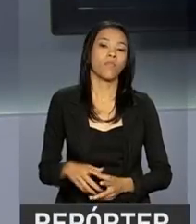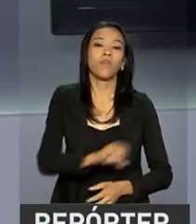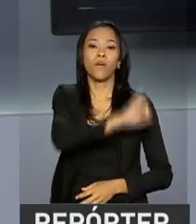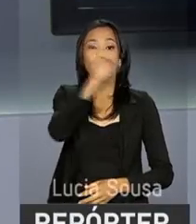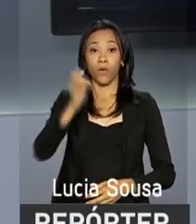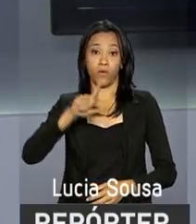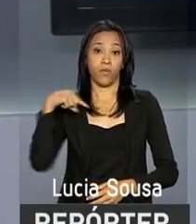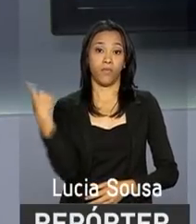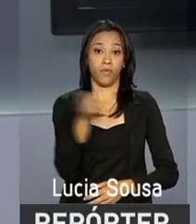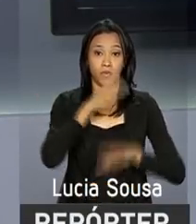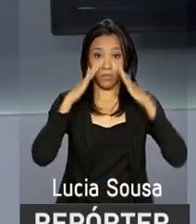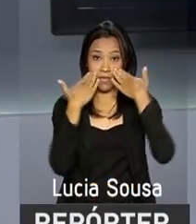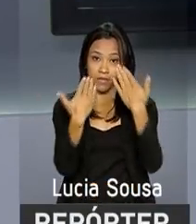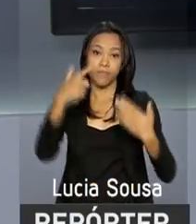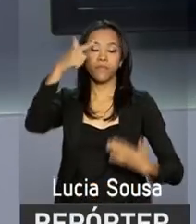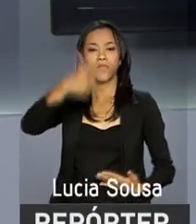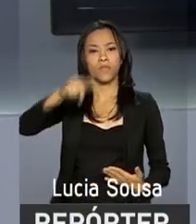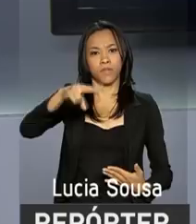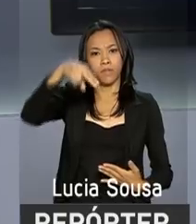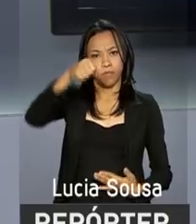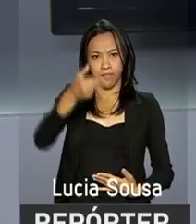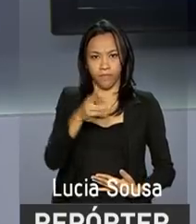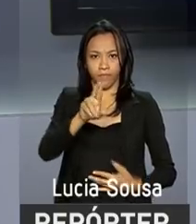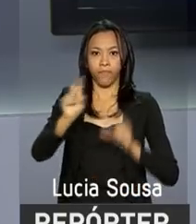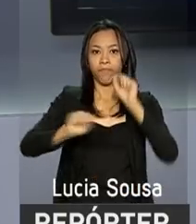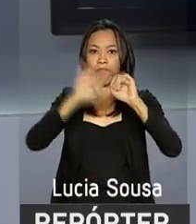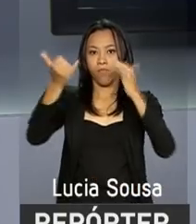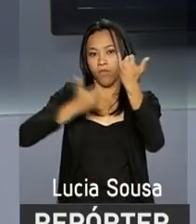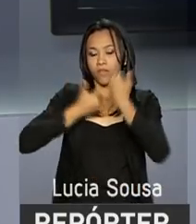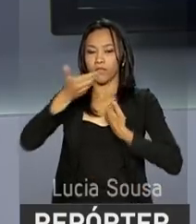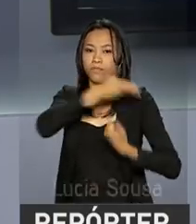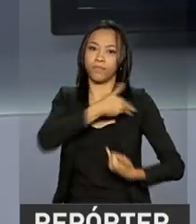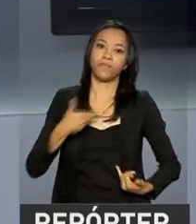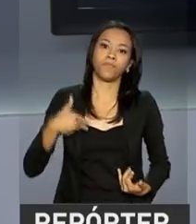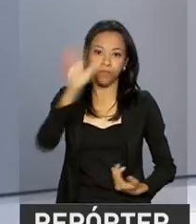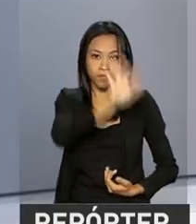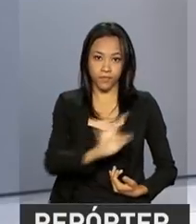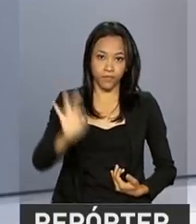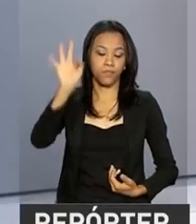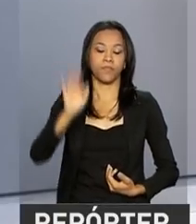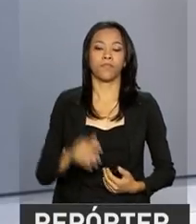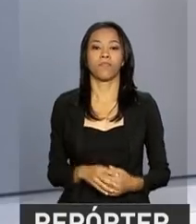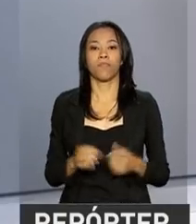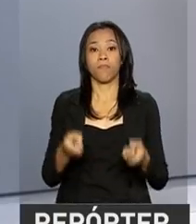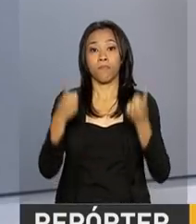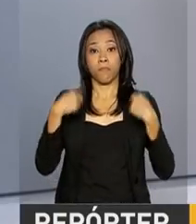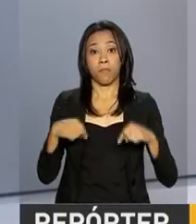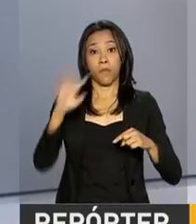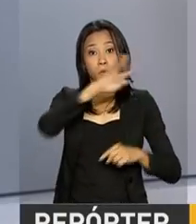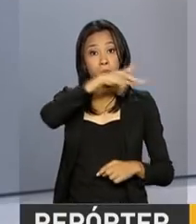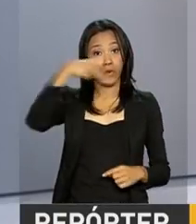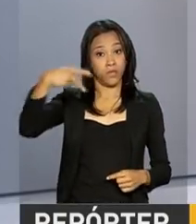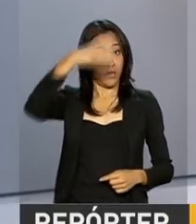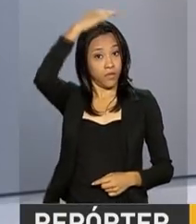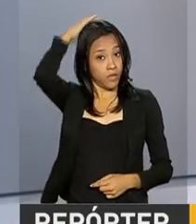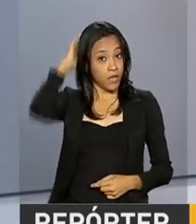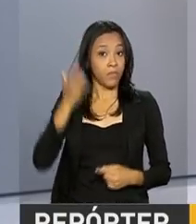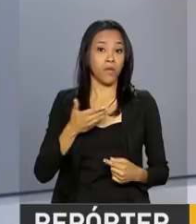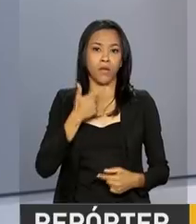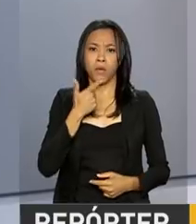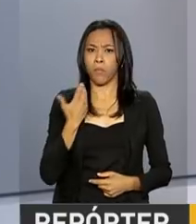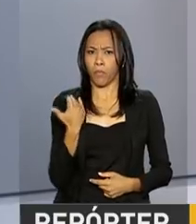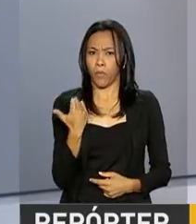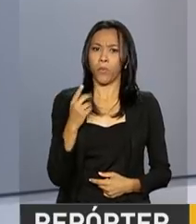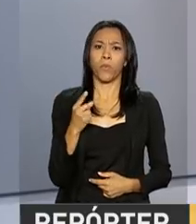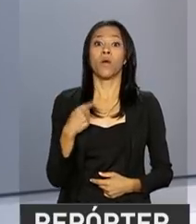Olá, no ar mais uma edição do Repórter NBR com as notícias do governo federal. O presidente Michel Temer recebeu, agora há